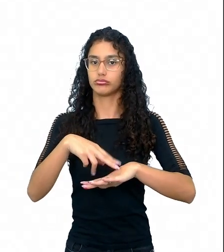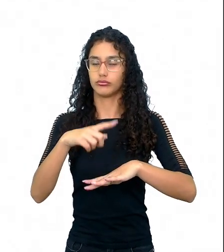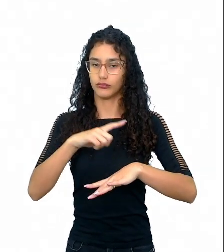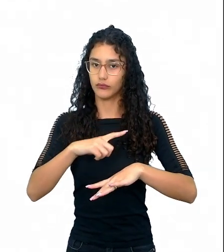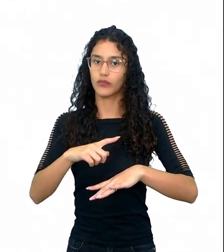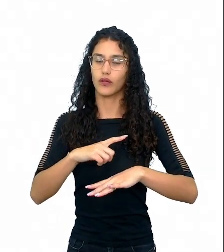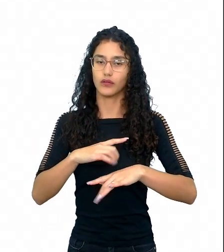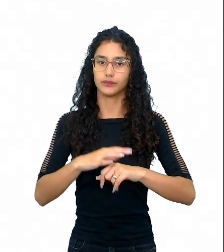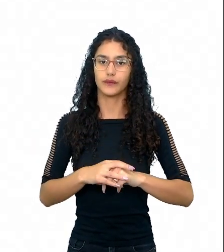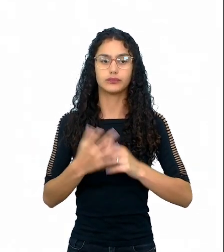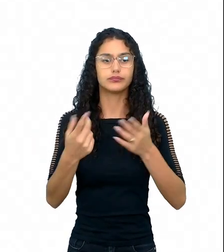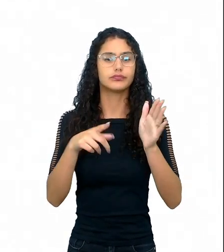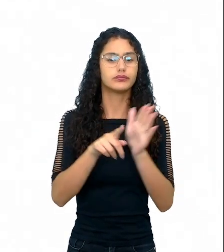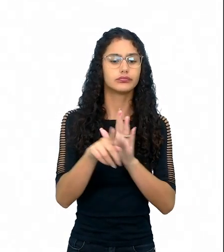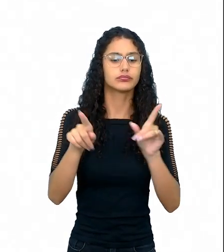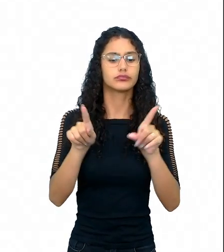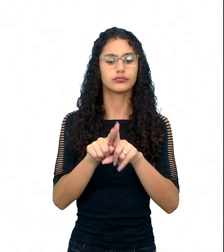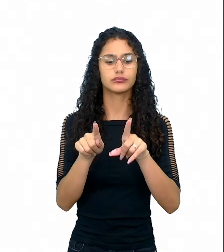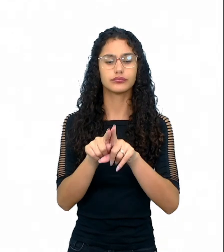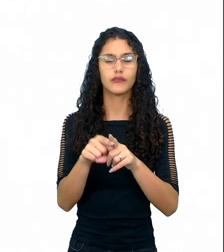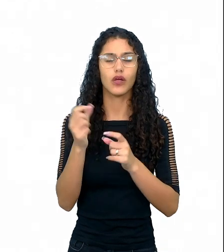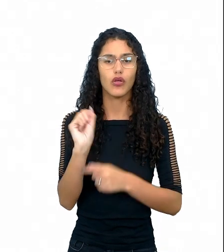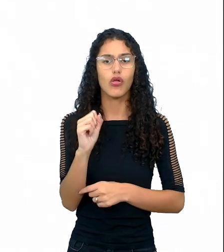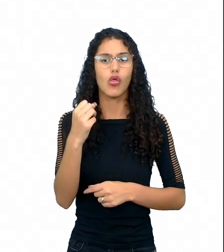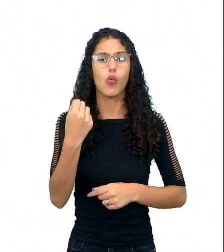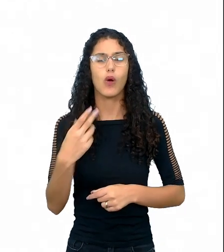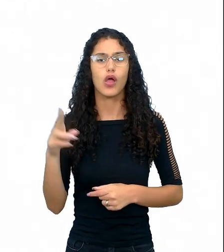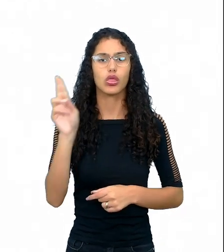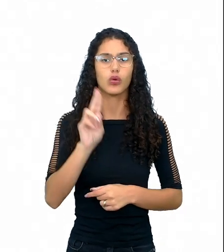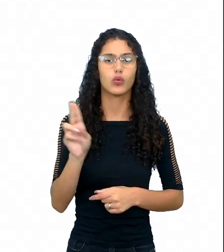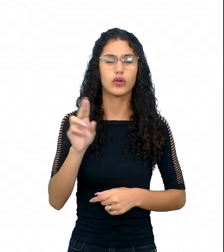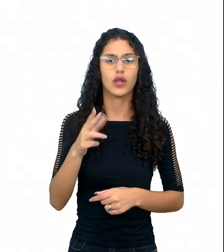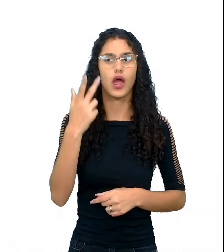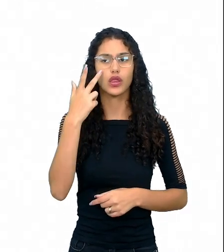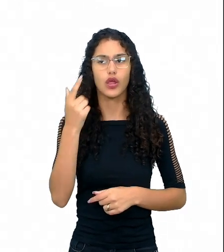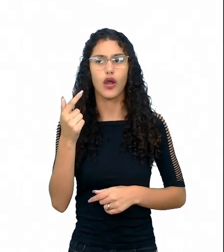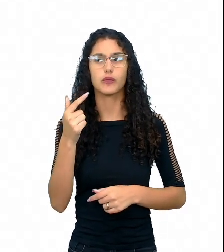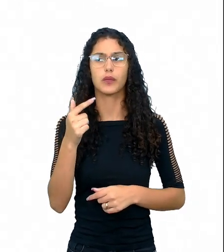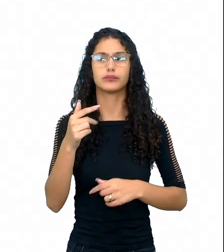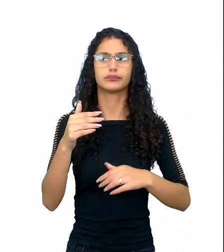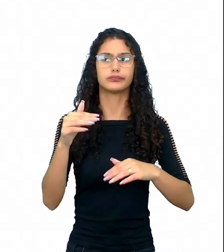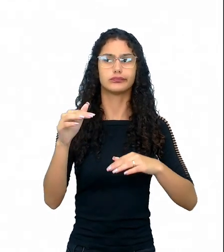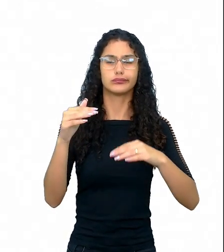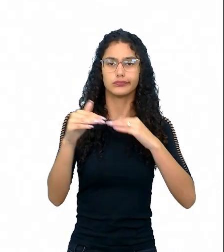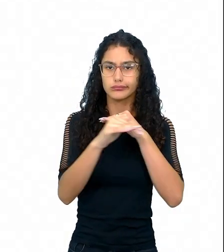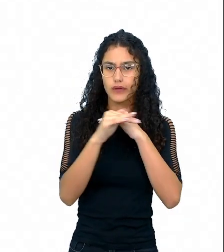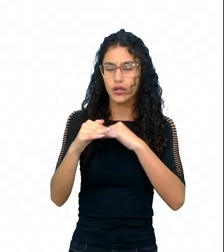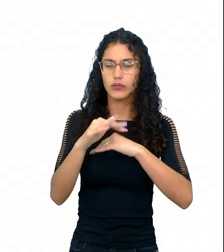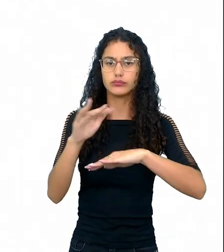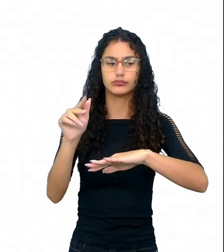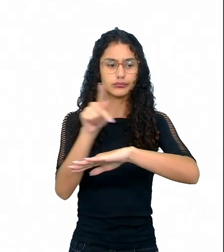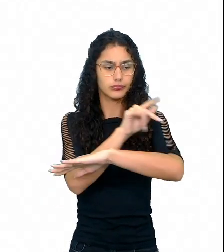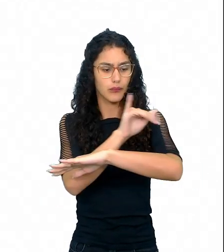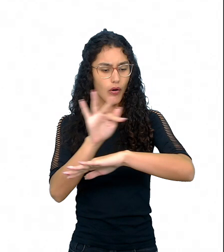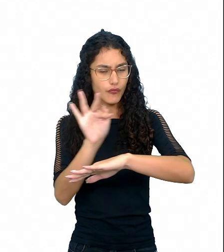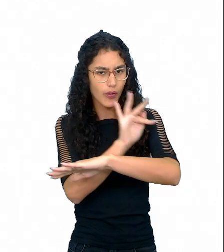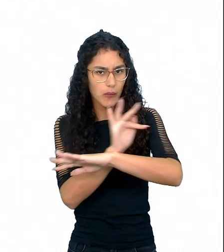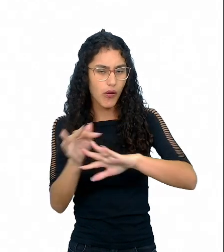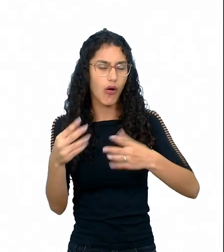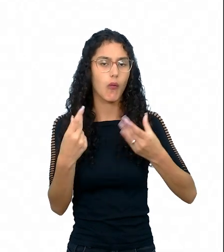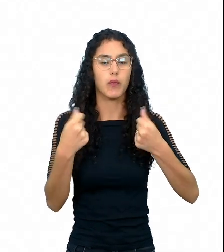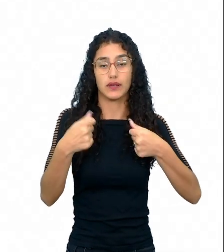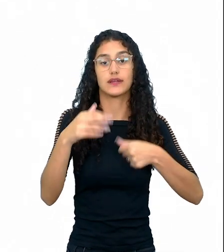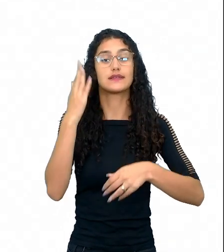entre essa questão também de quando usar a norma padrão, por isso que ele também deve dominar a norma padrão,